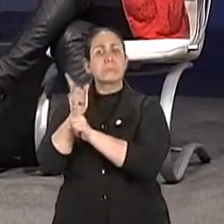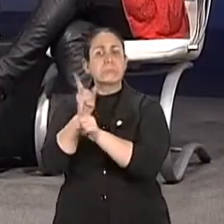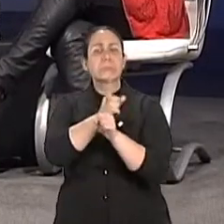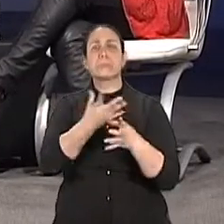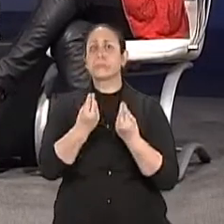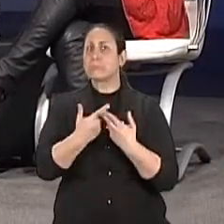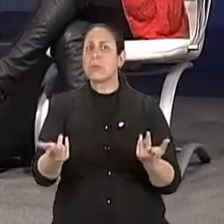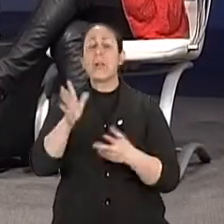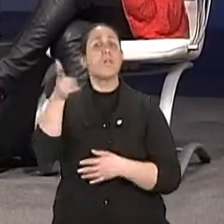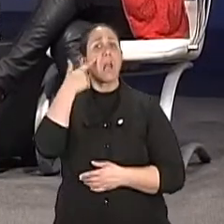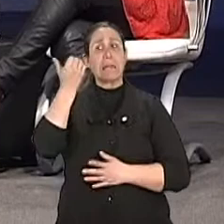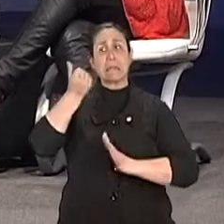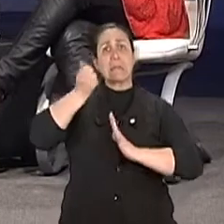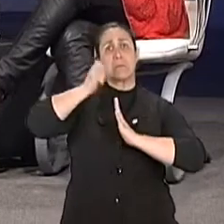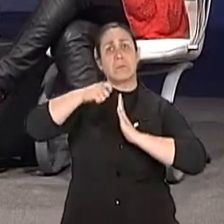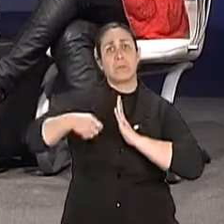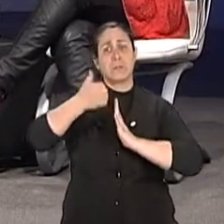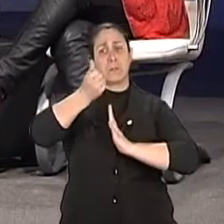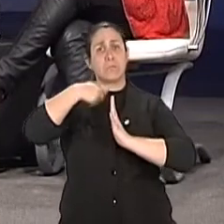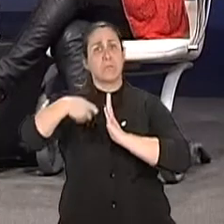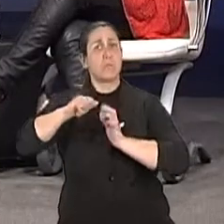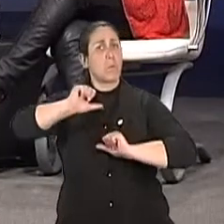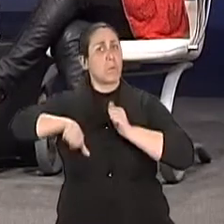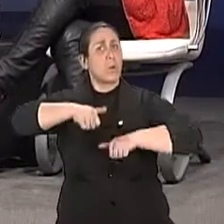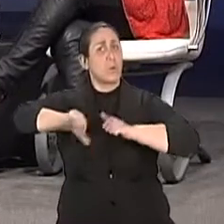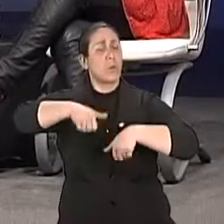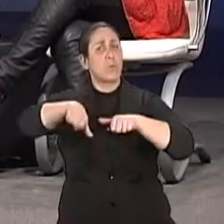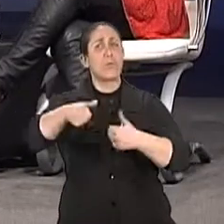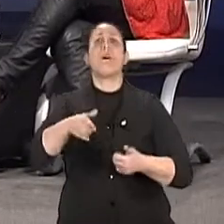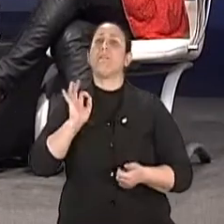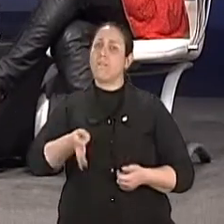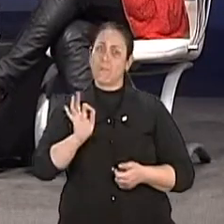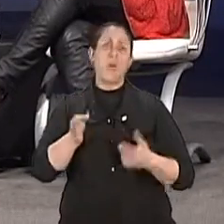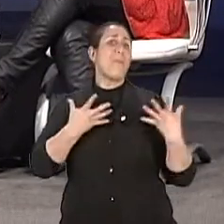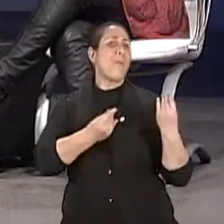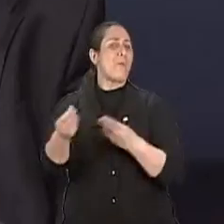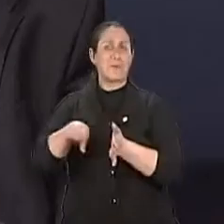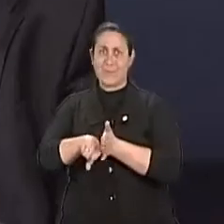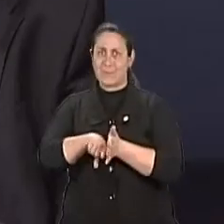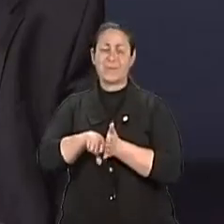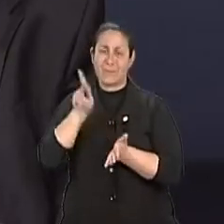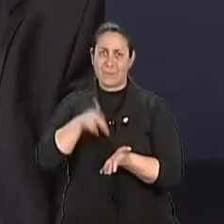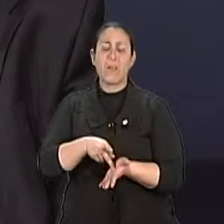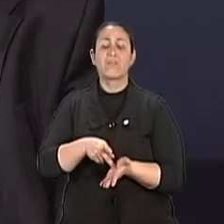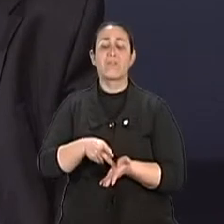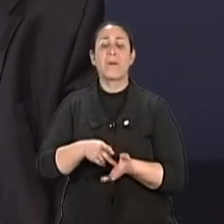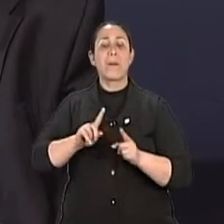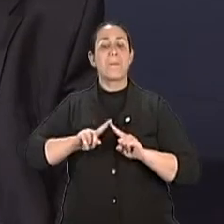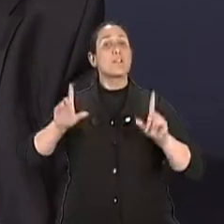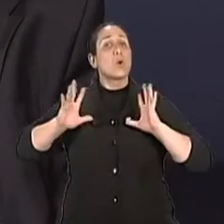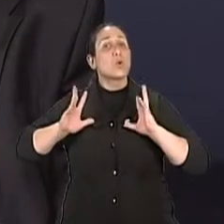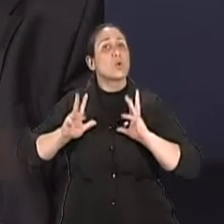cada 6 meses já mudou muita coisa, né? Muita pesquisa se faz nessa área e todas elas,